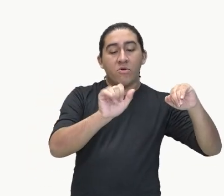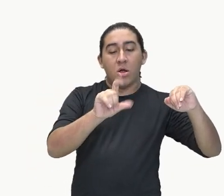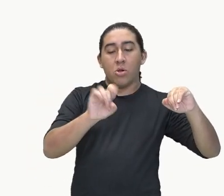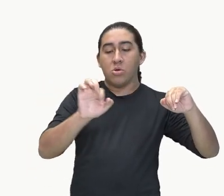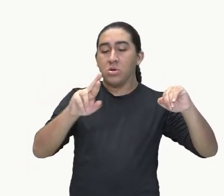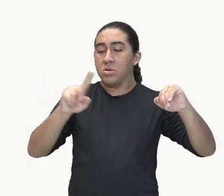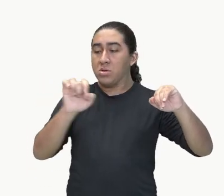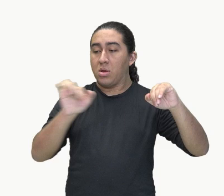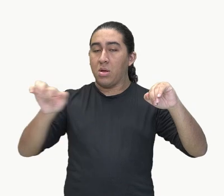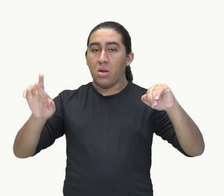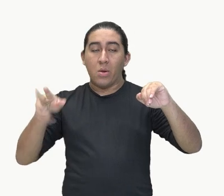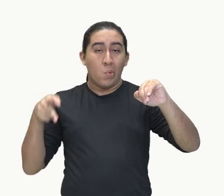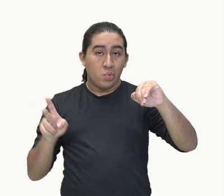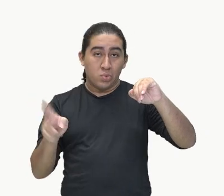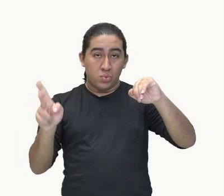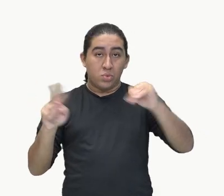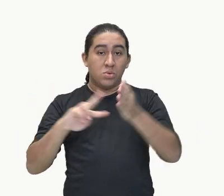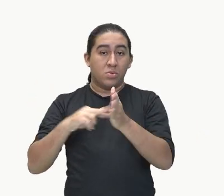o sufixo.